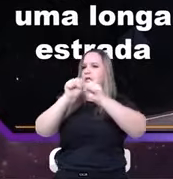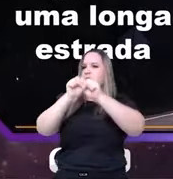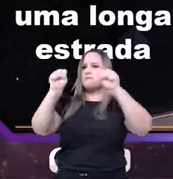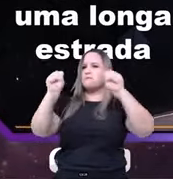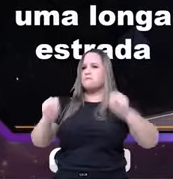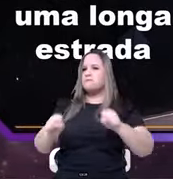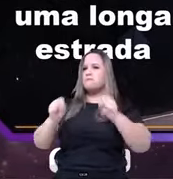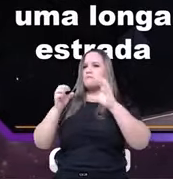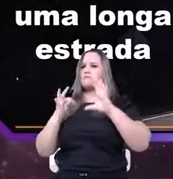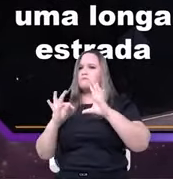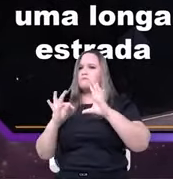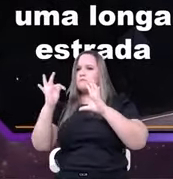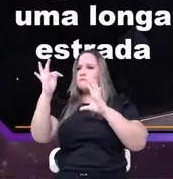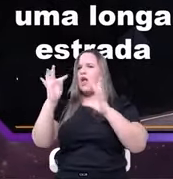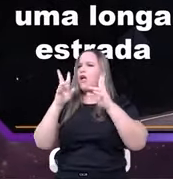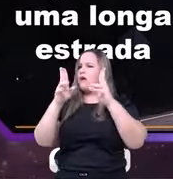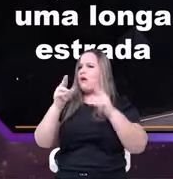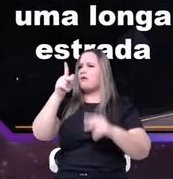o PJE.